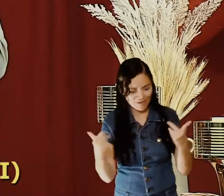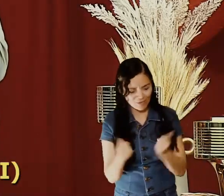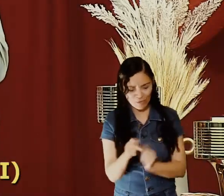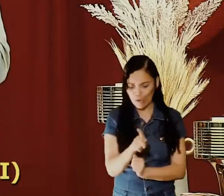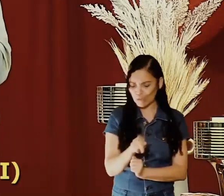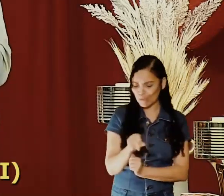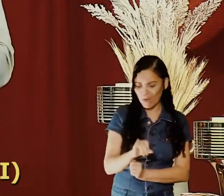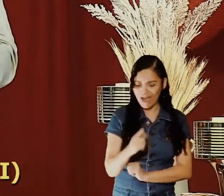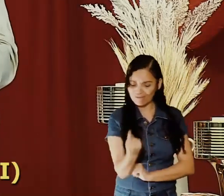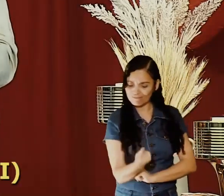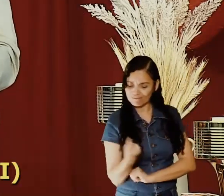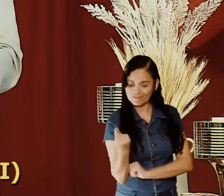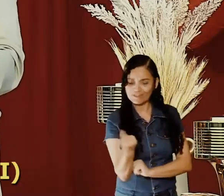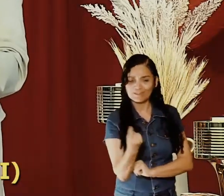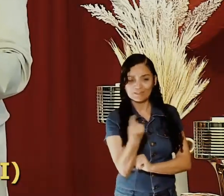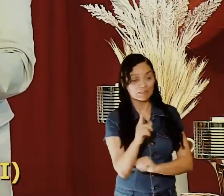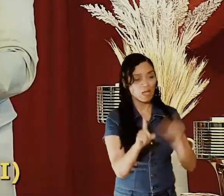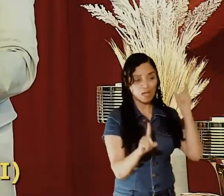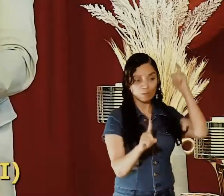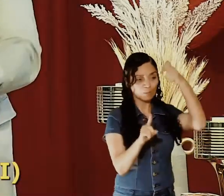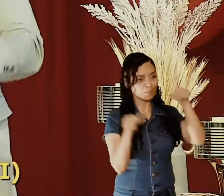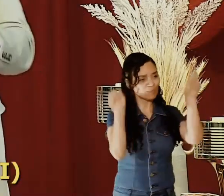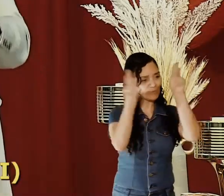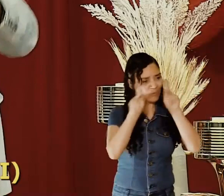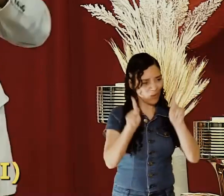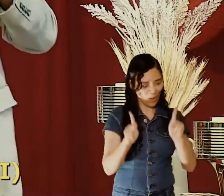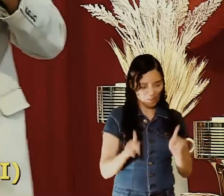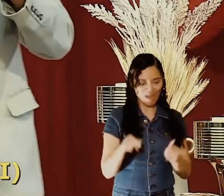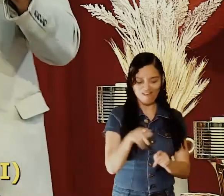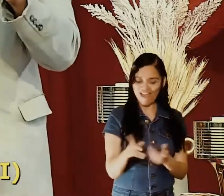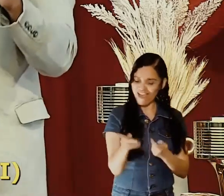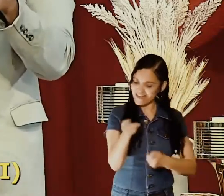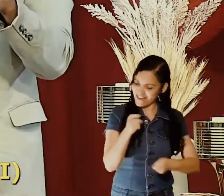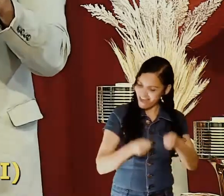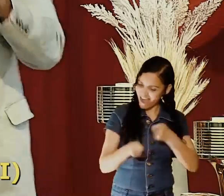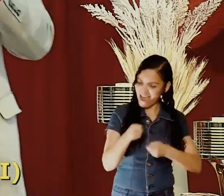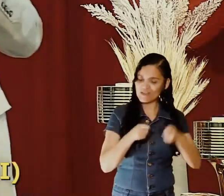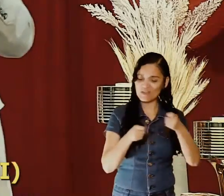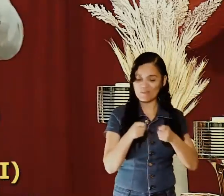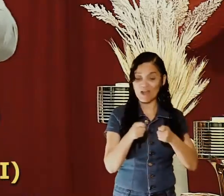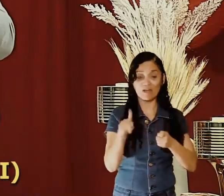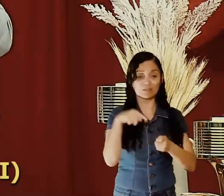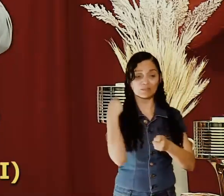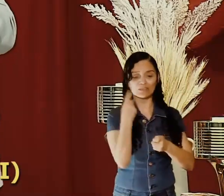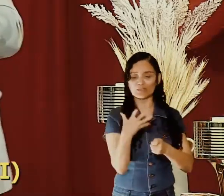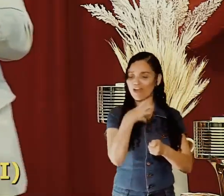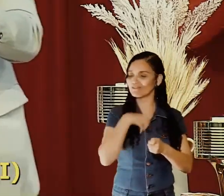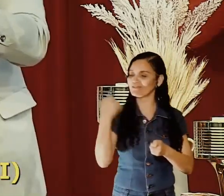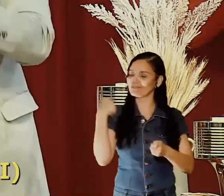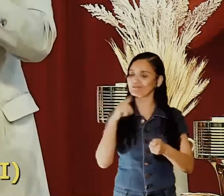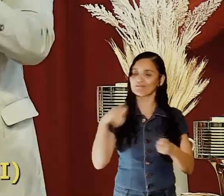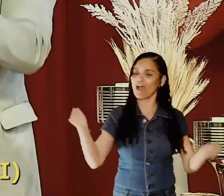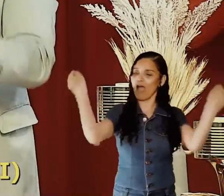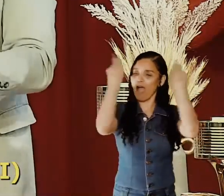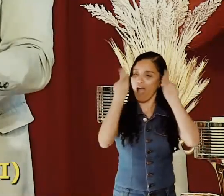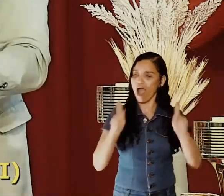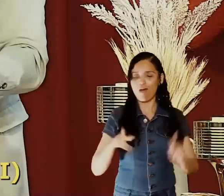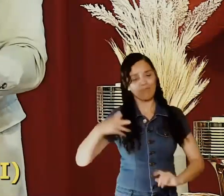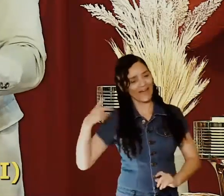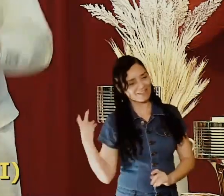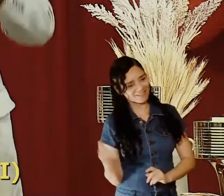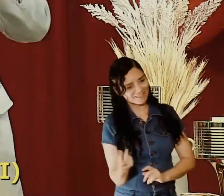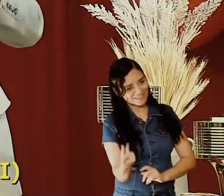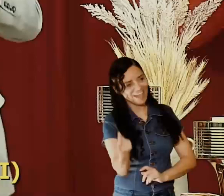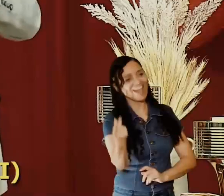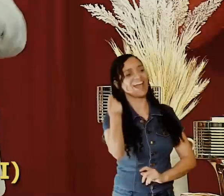Príncipe da Paz. Ele estenderá o seu domínio, e haverá paz sem fim sobre o trono de Davi e sobre o seu